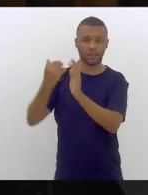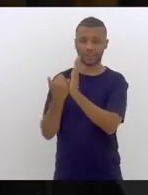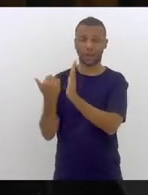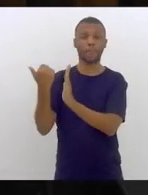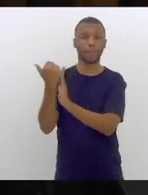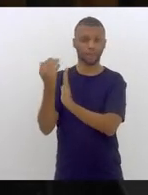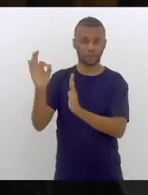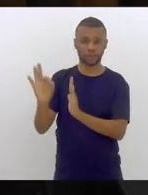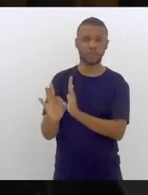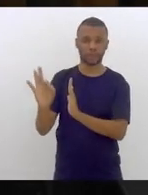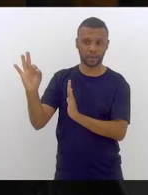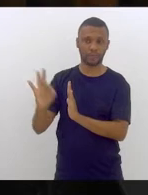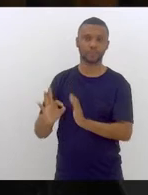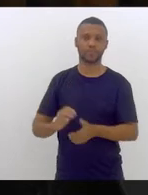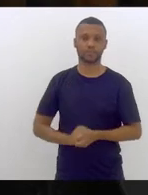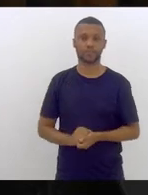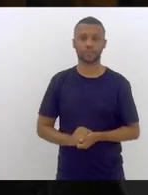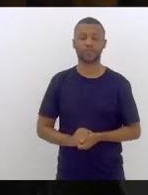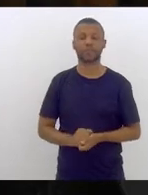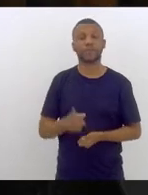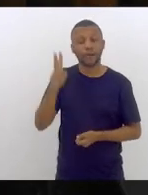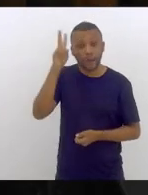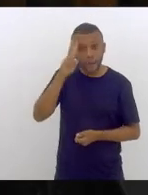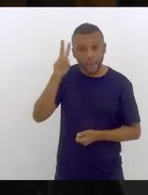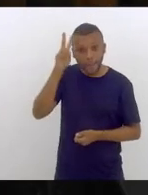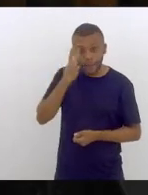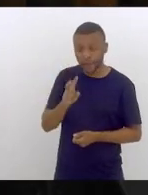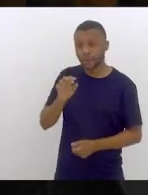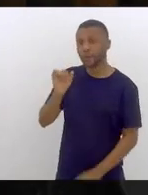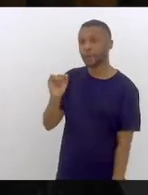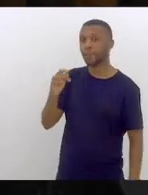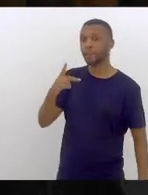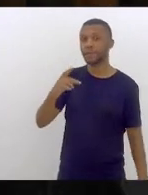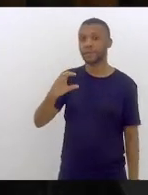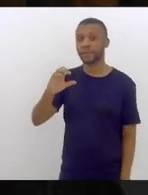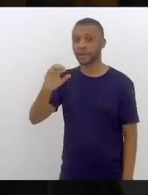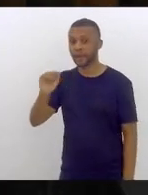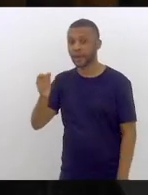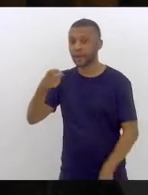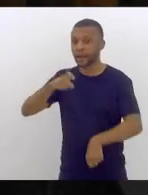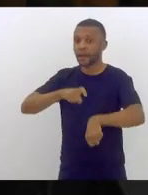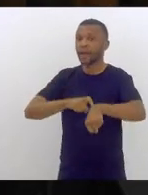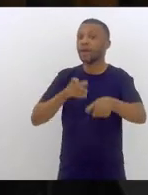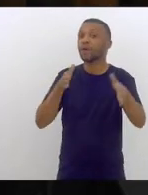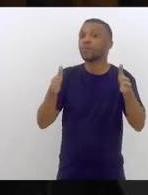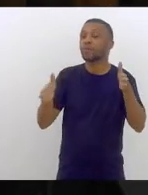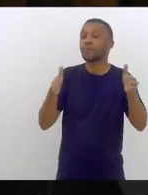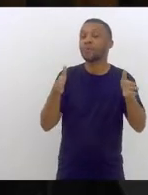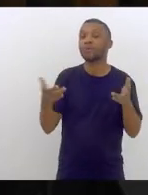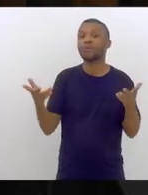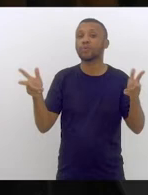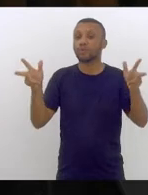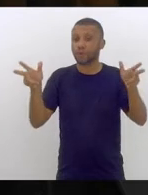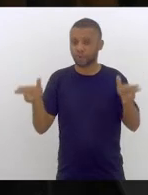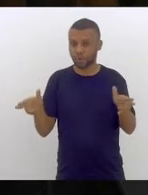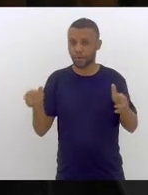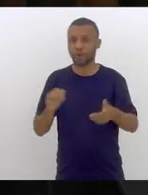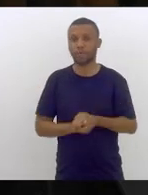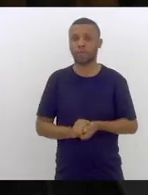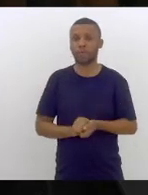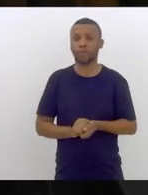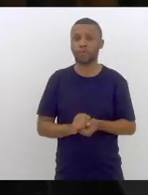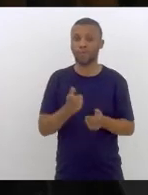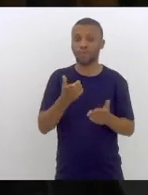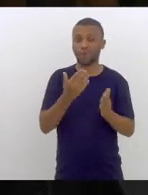quero lembrar que o IPCA no mesmo período não foi